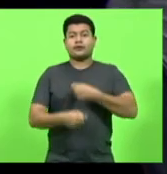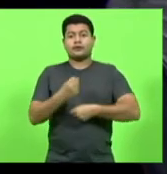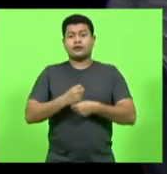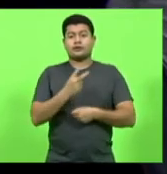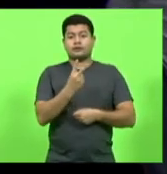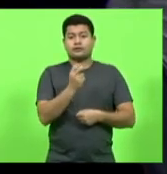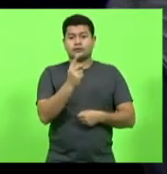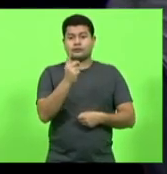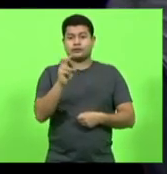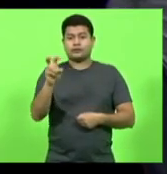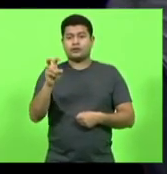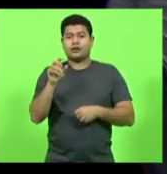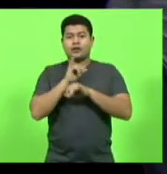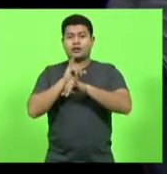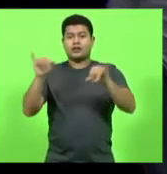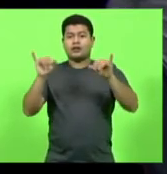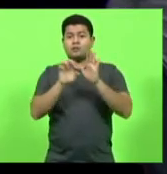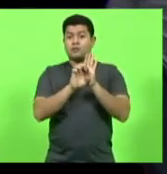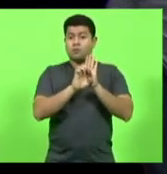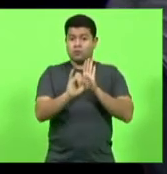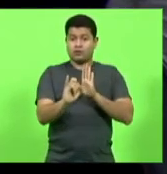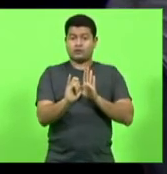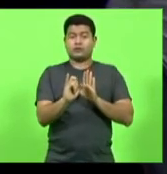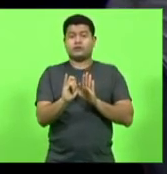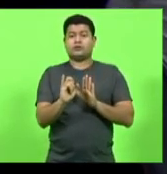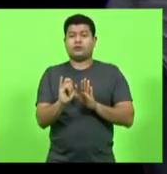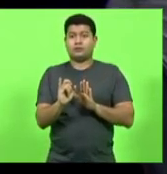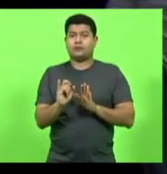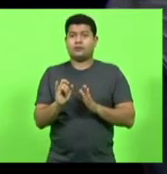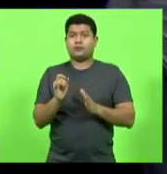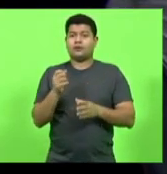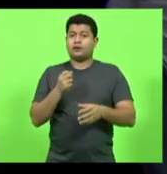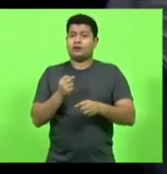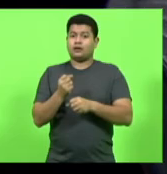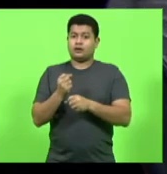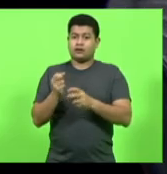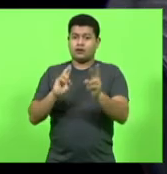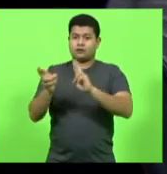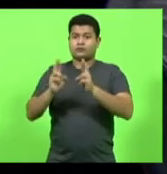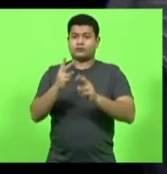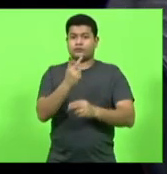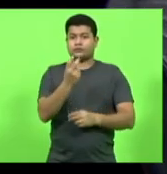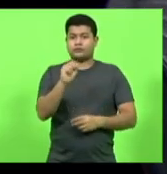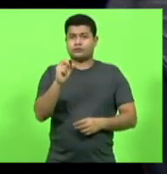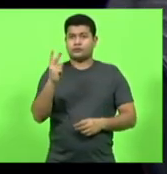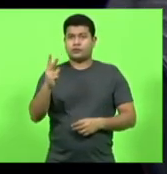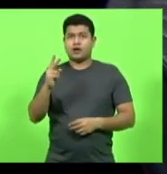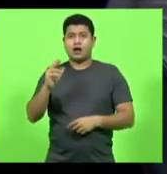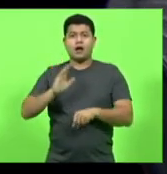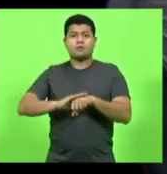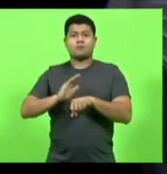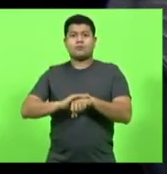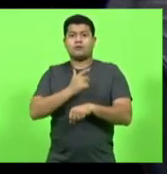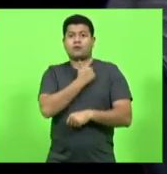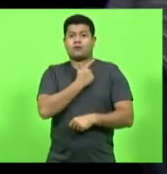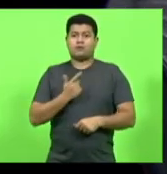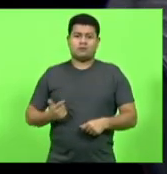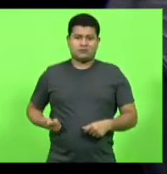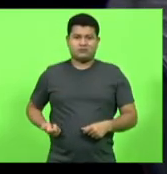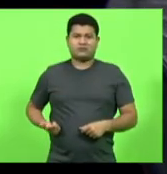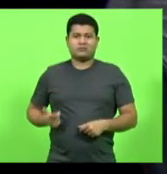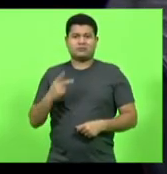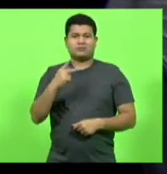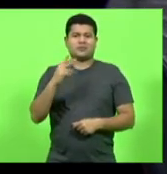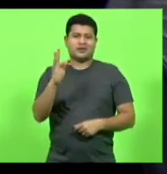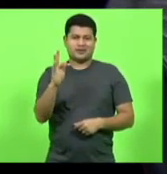foi lançado o edital, deputado Maurício, da 282, e era nosso governo, eu,